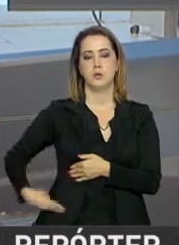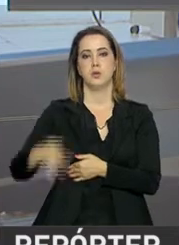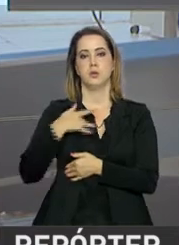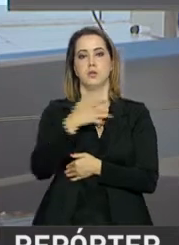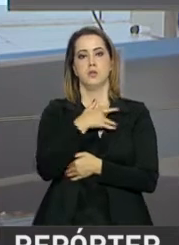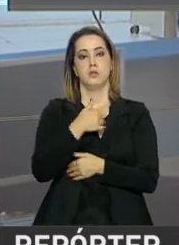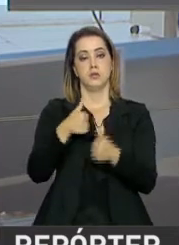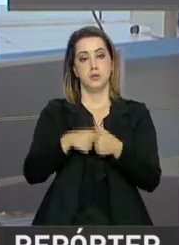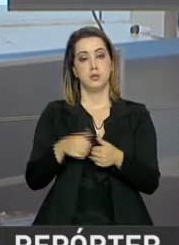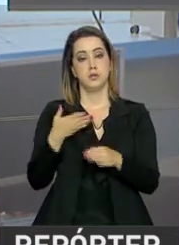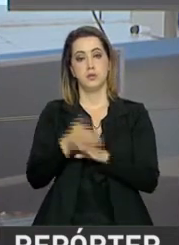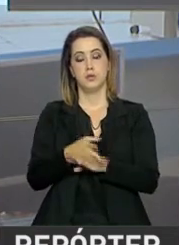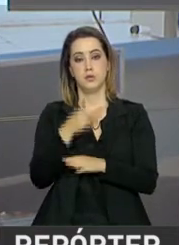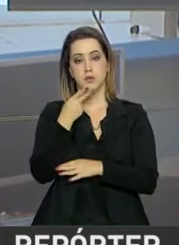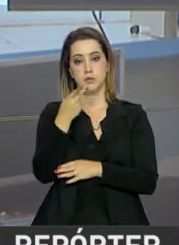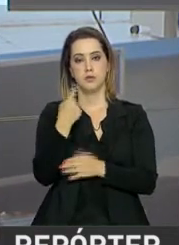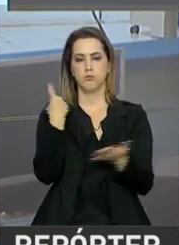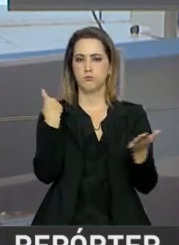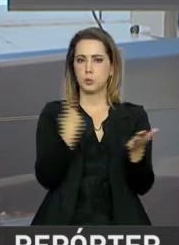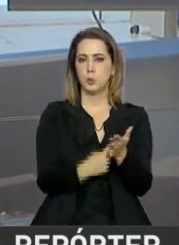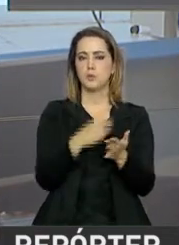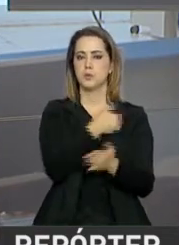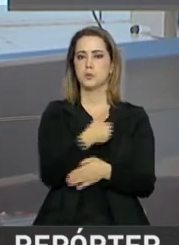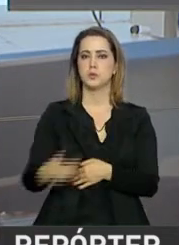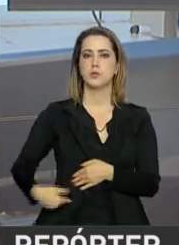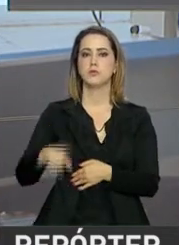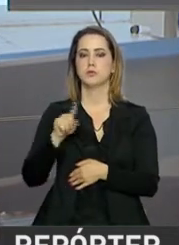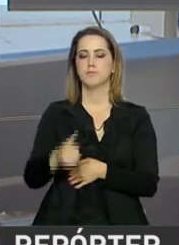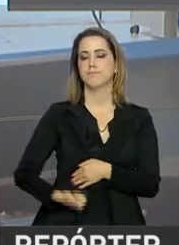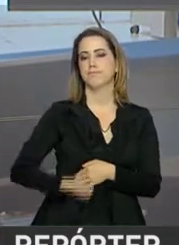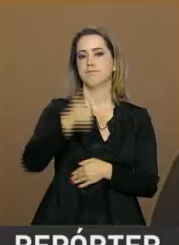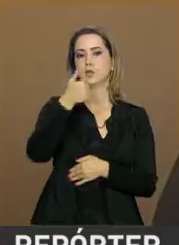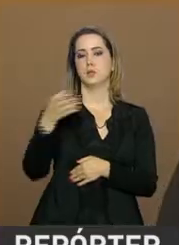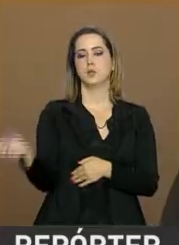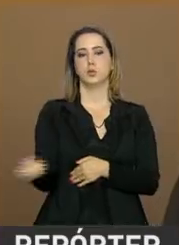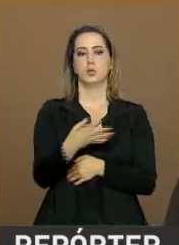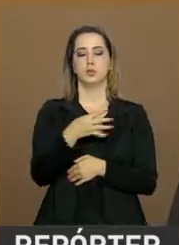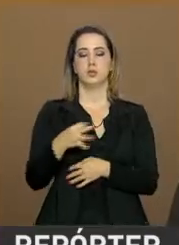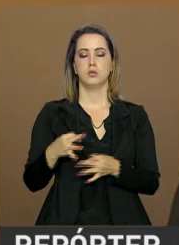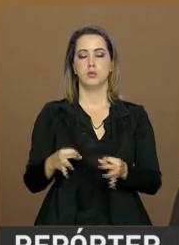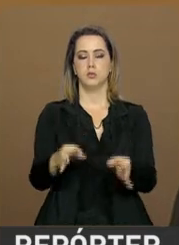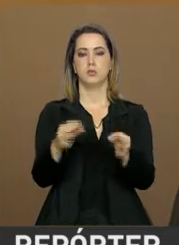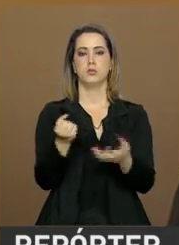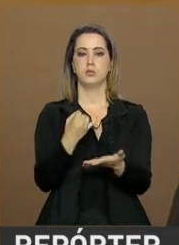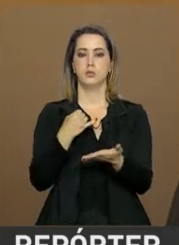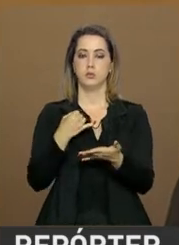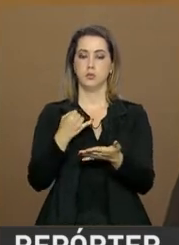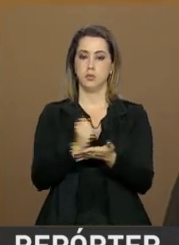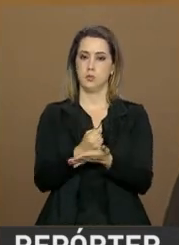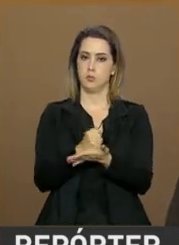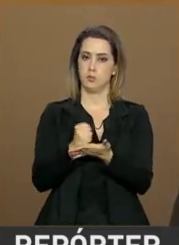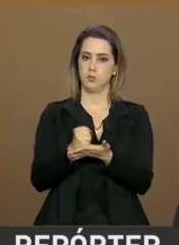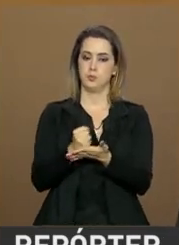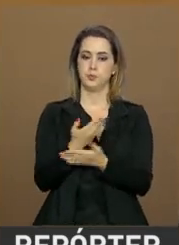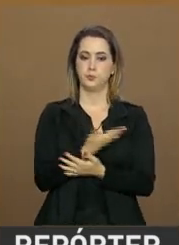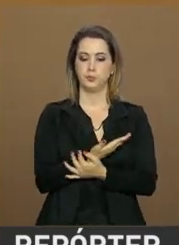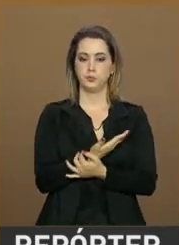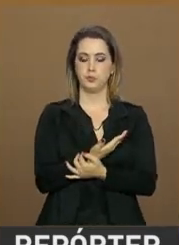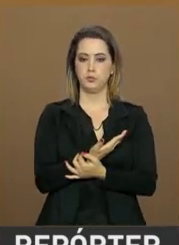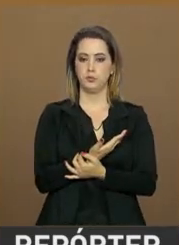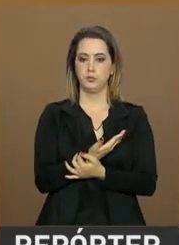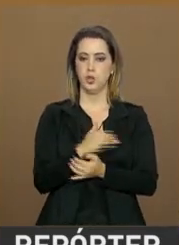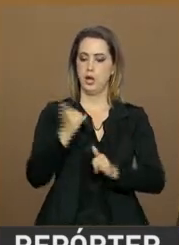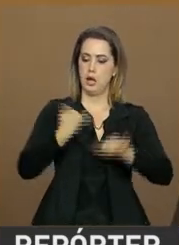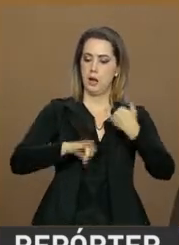objetivos do governo é modernizar o setor farmacêutico são laboratórios públicos federais e estaduais que